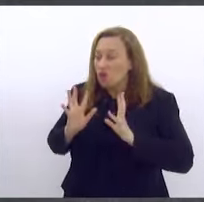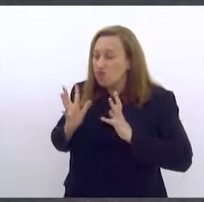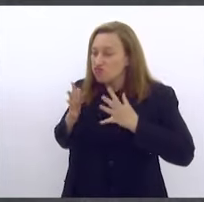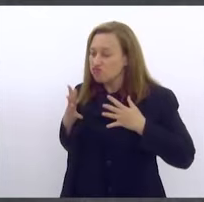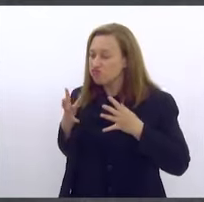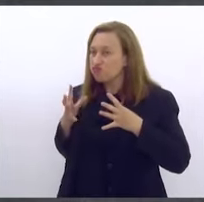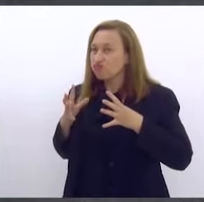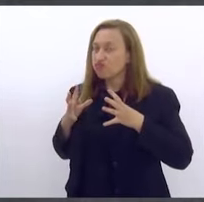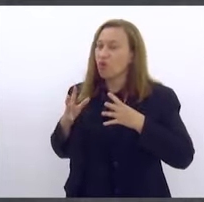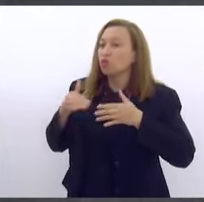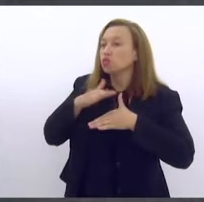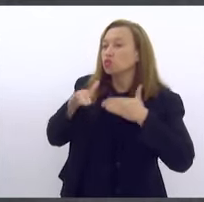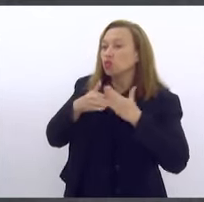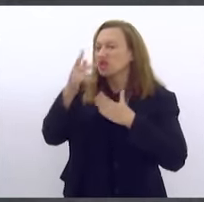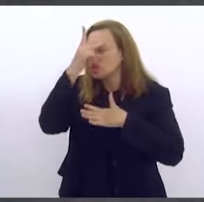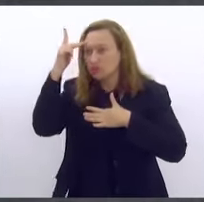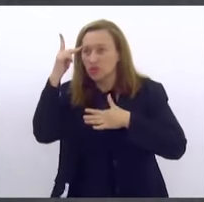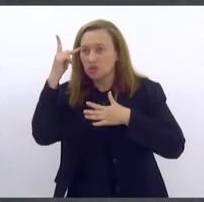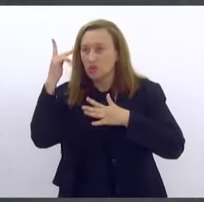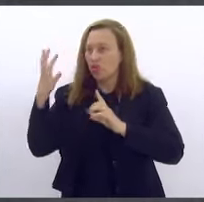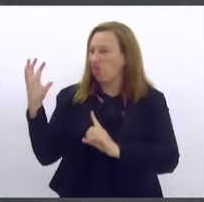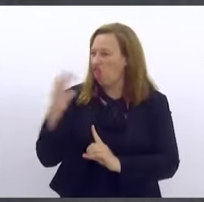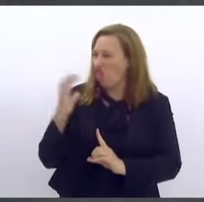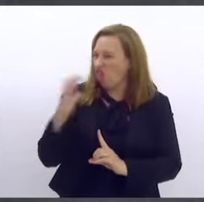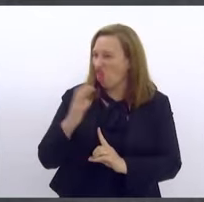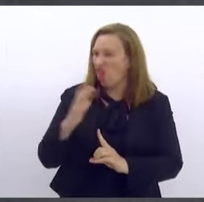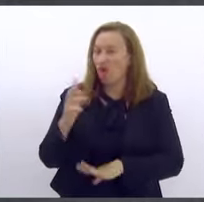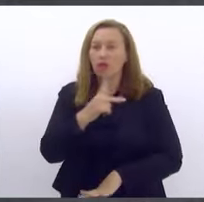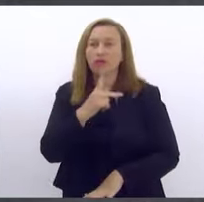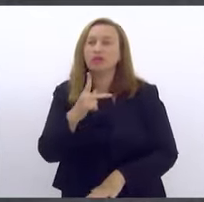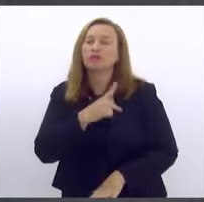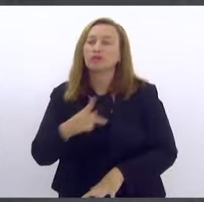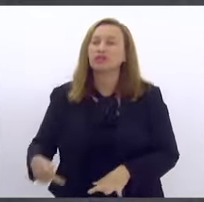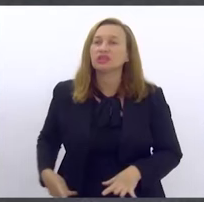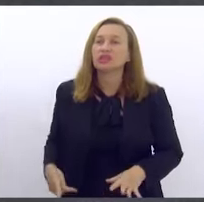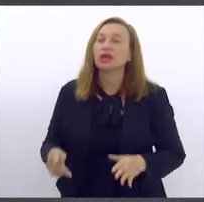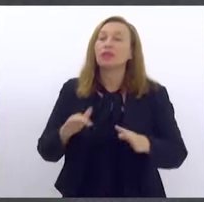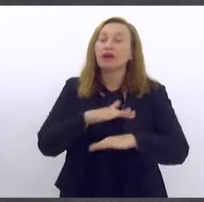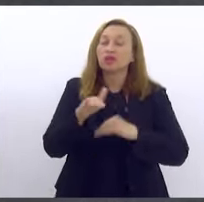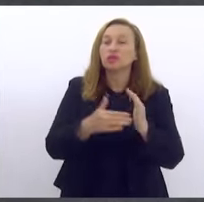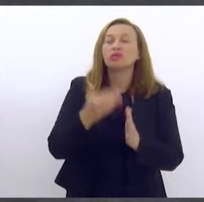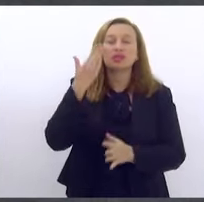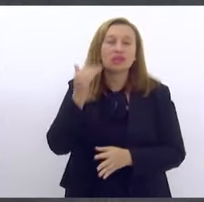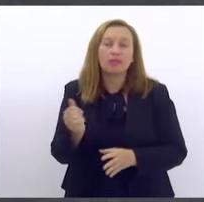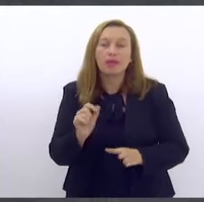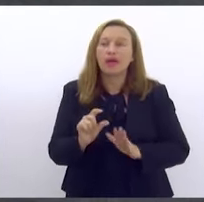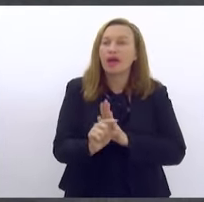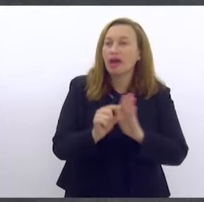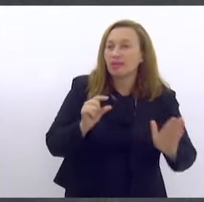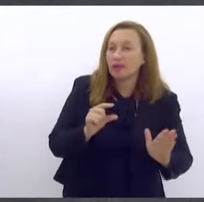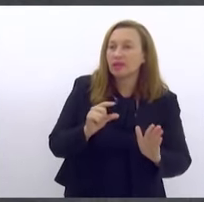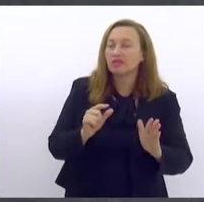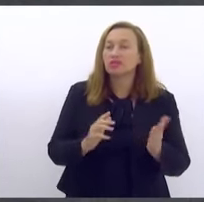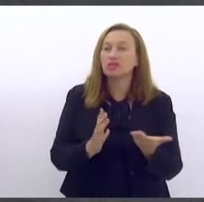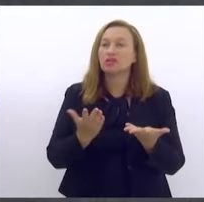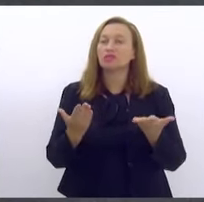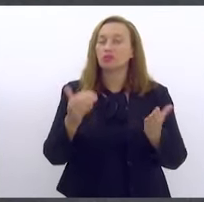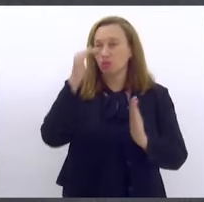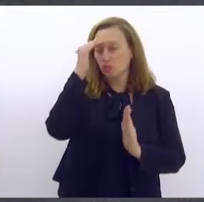coisa institucional para todos saberem as emendas que estão sendo efetivamente